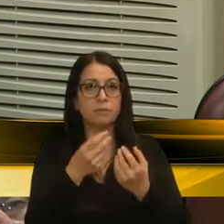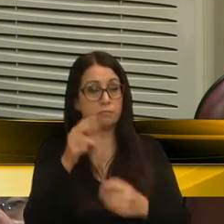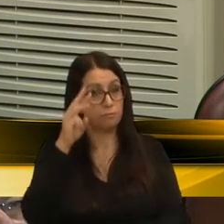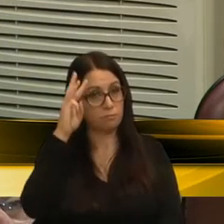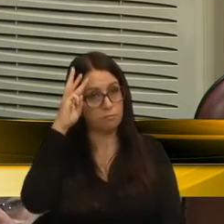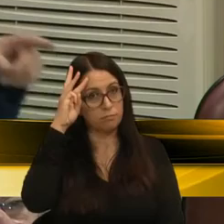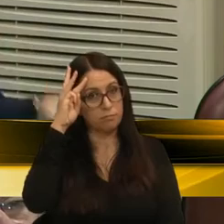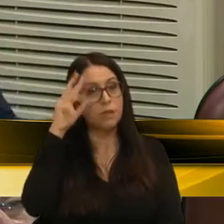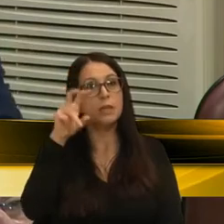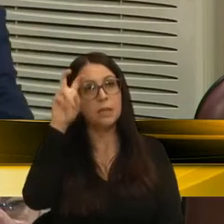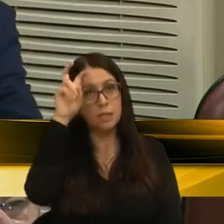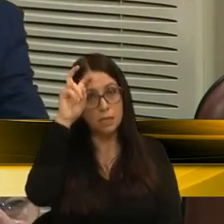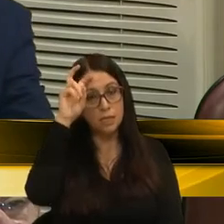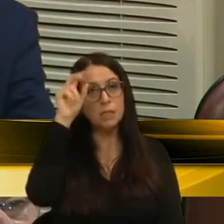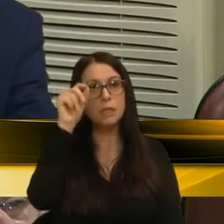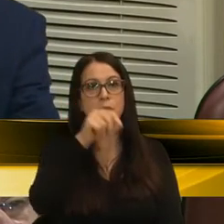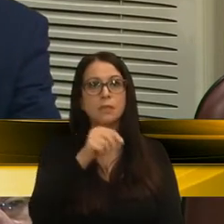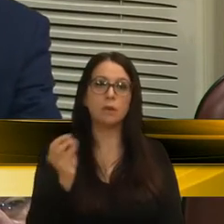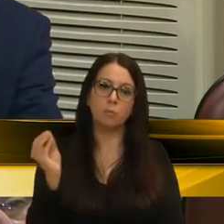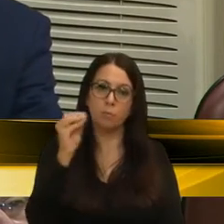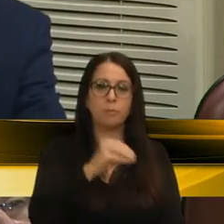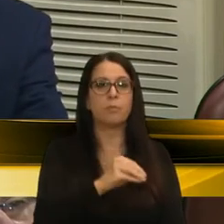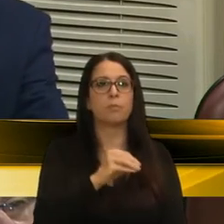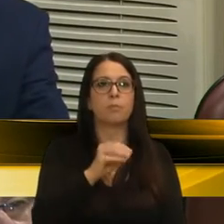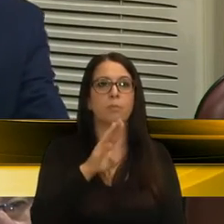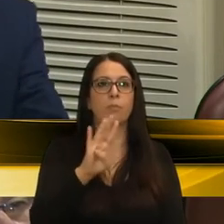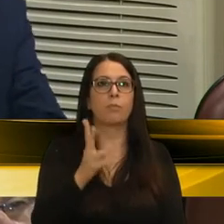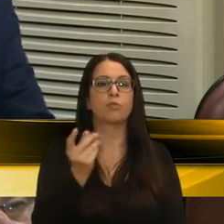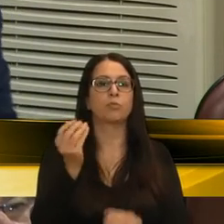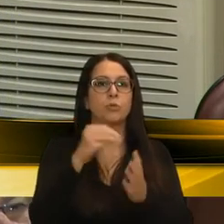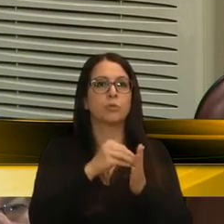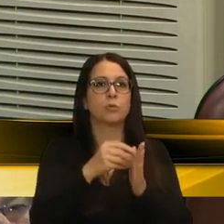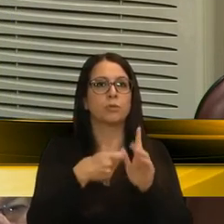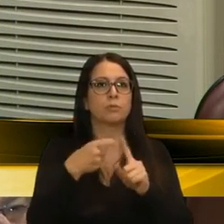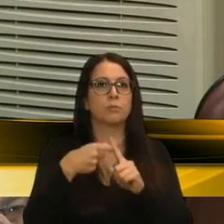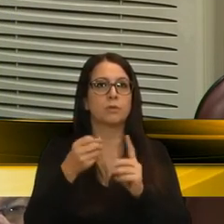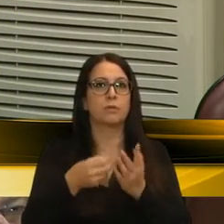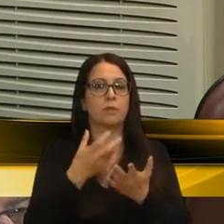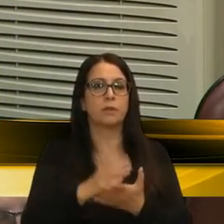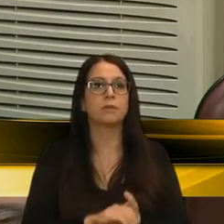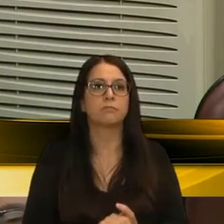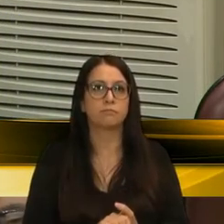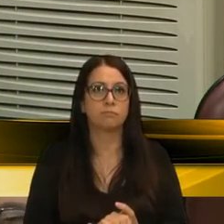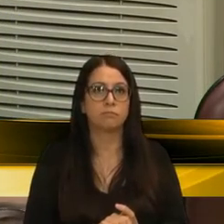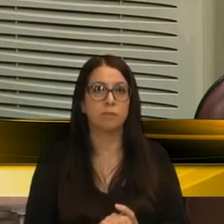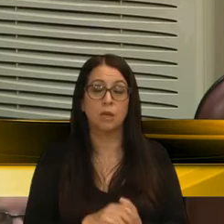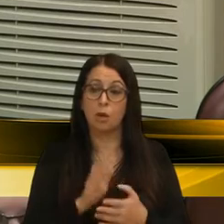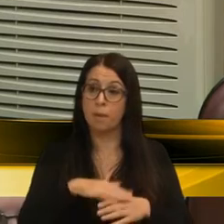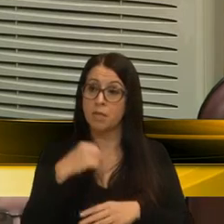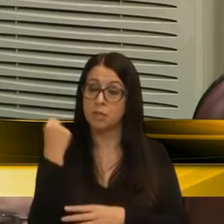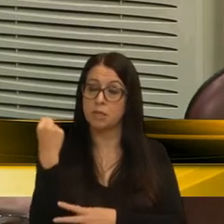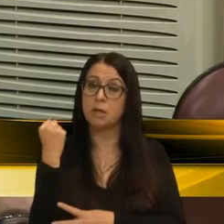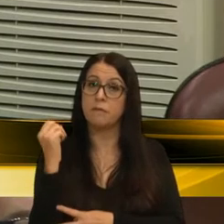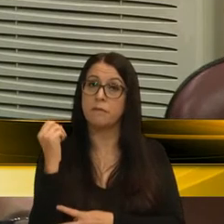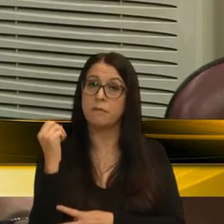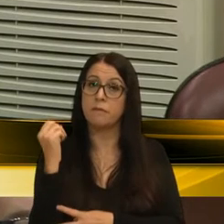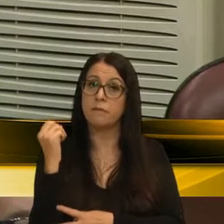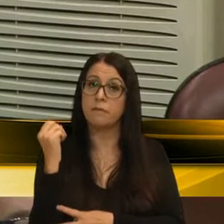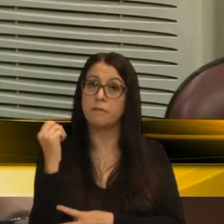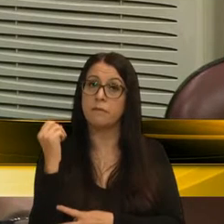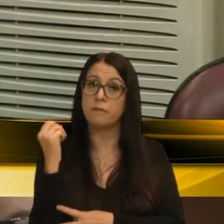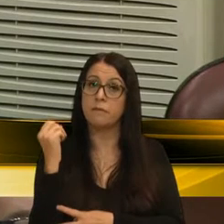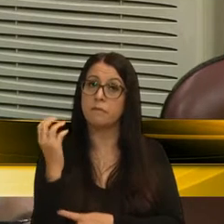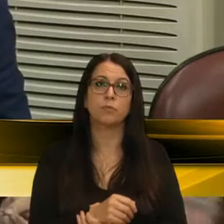na quinta a bocha foi incluída no calendário da festa e o mais grave de tudo isso